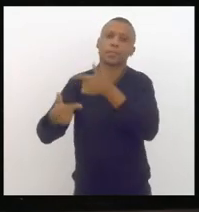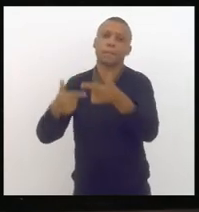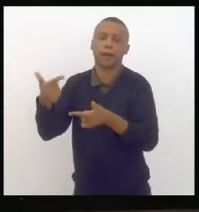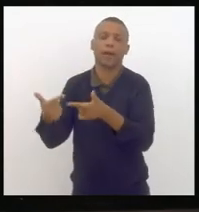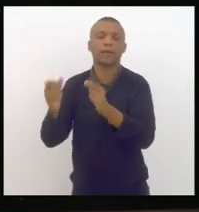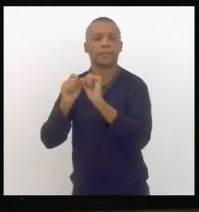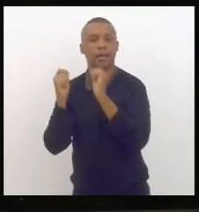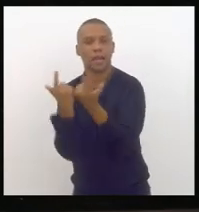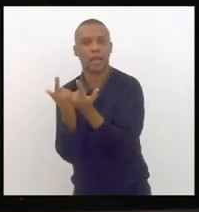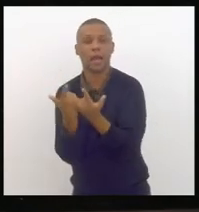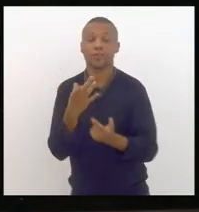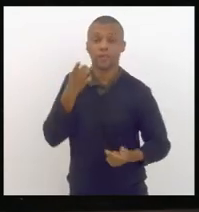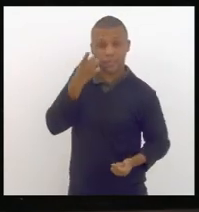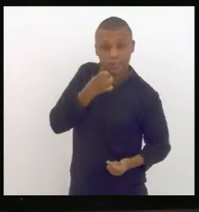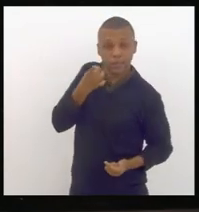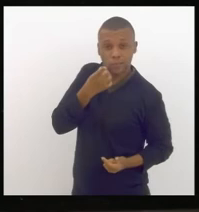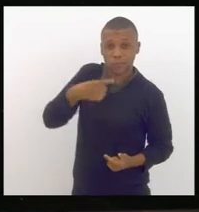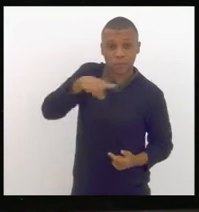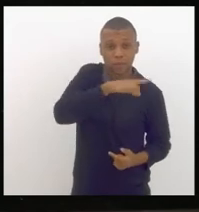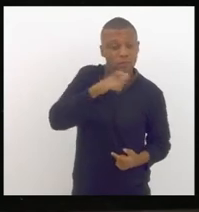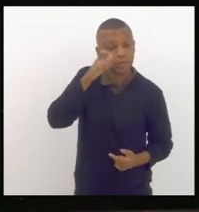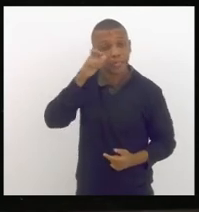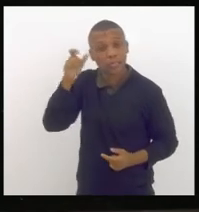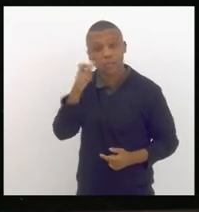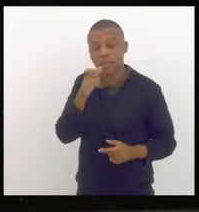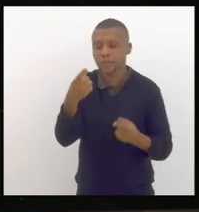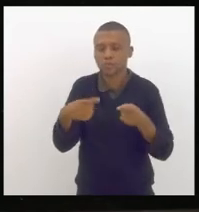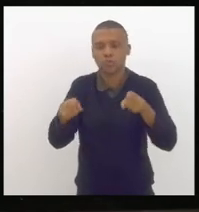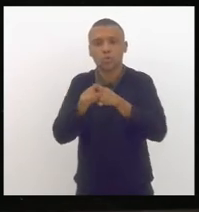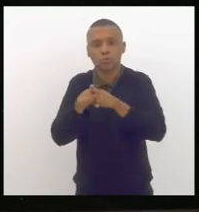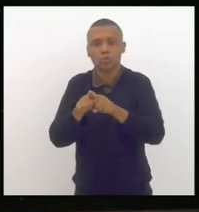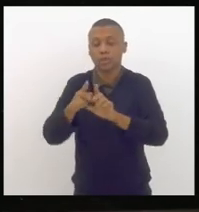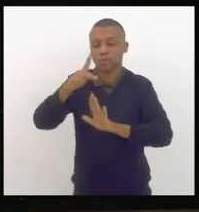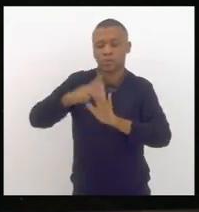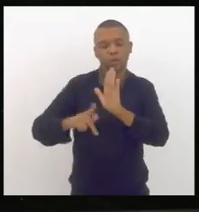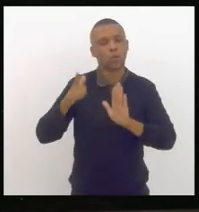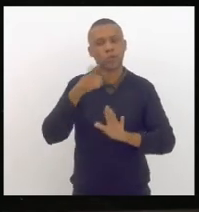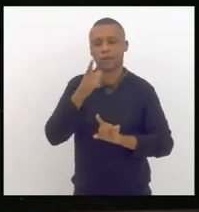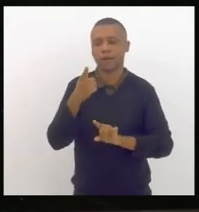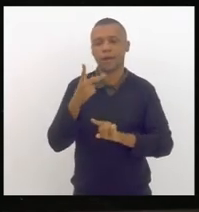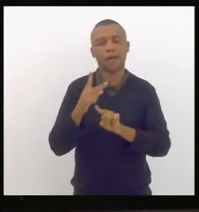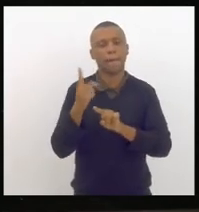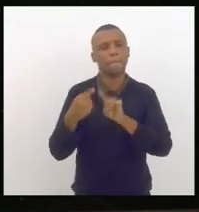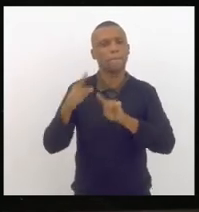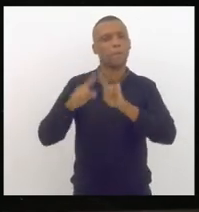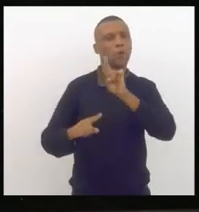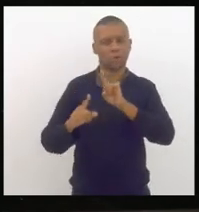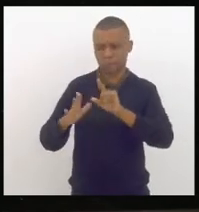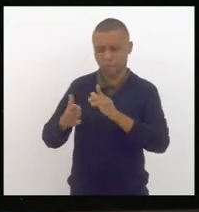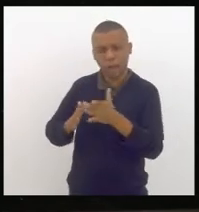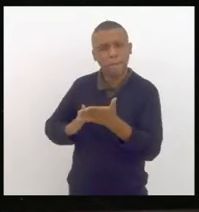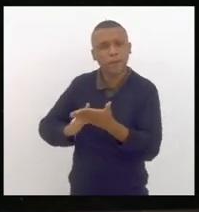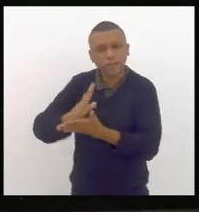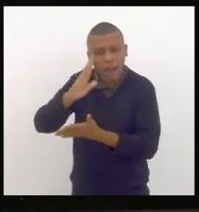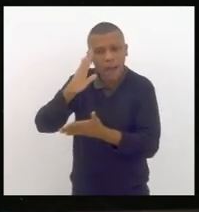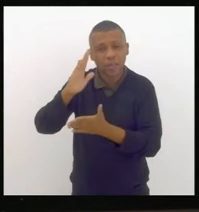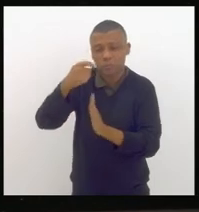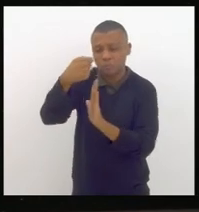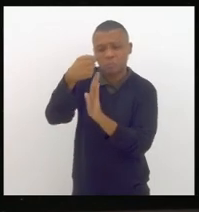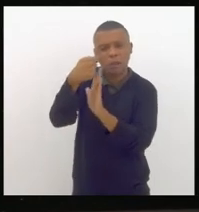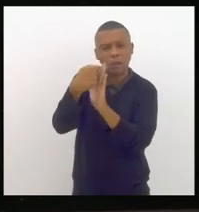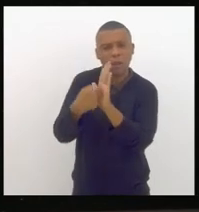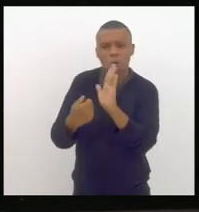tem muito interesse de conjunto de que esse projeto prospere da melhor forma possível, com a melhor